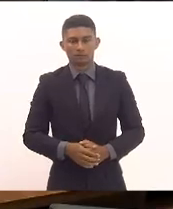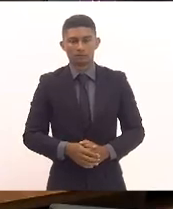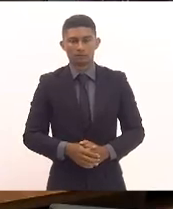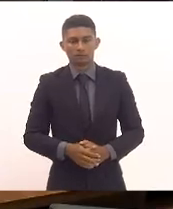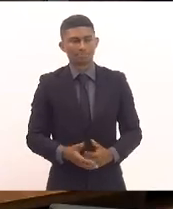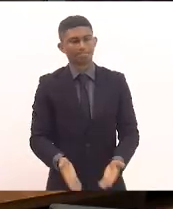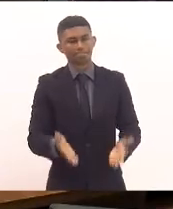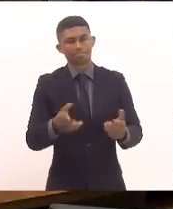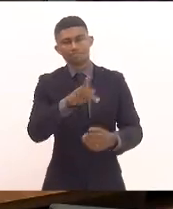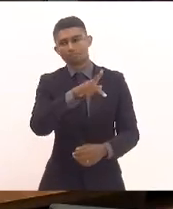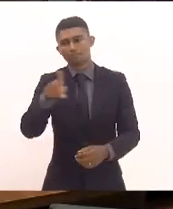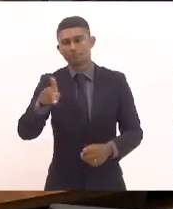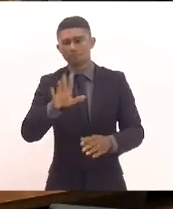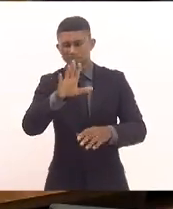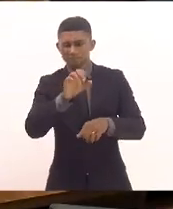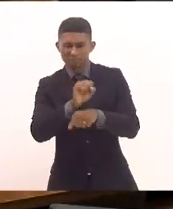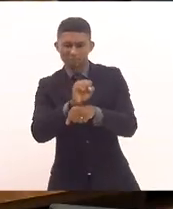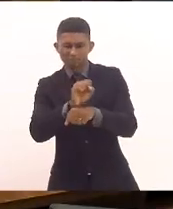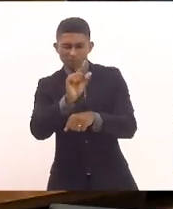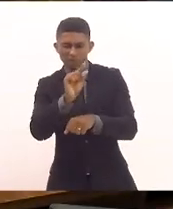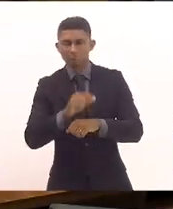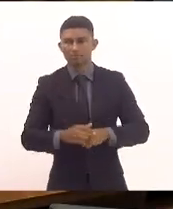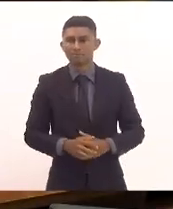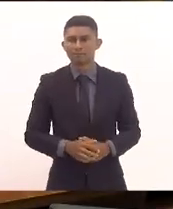Senhor presidente, um minutinho só.